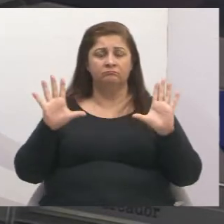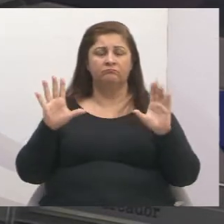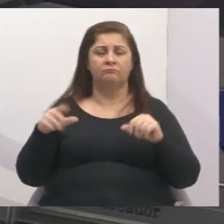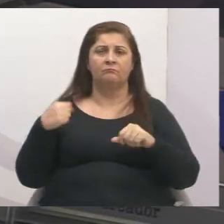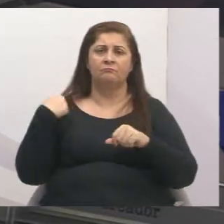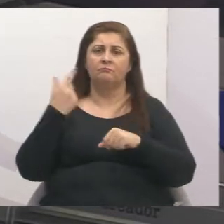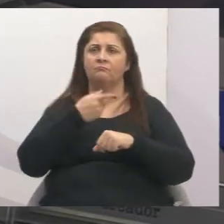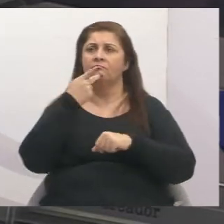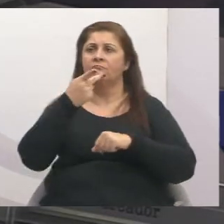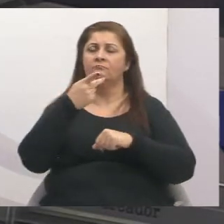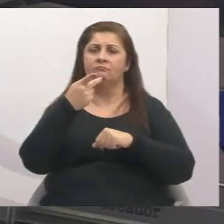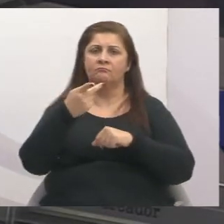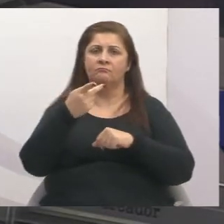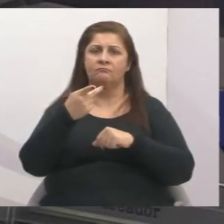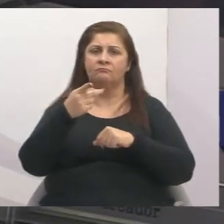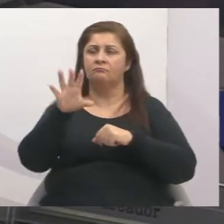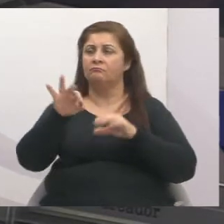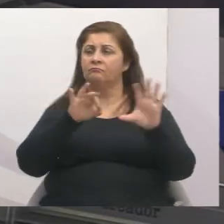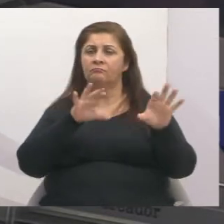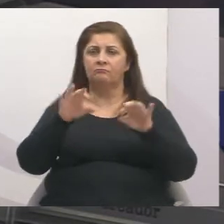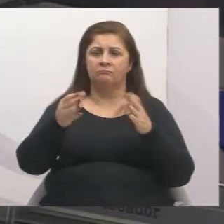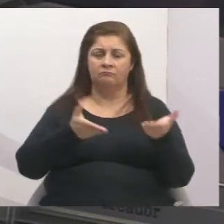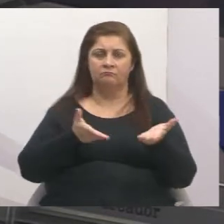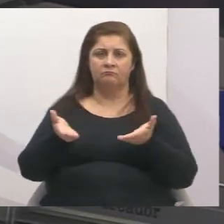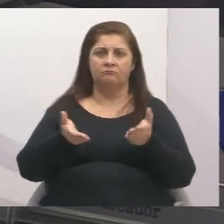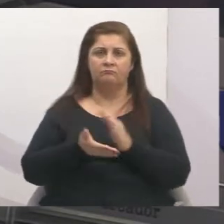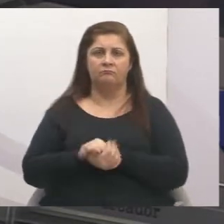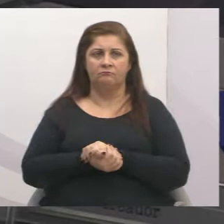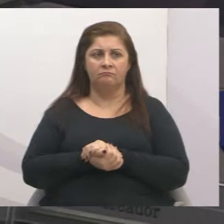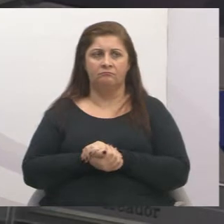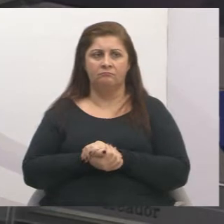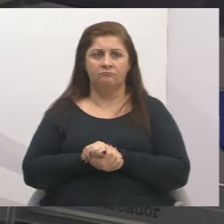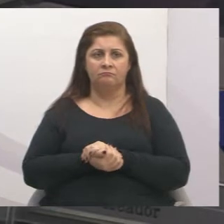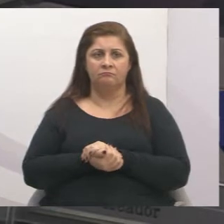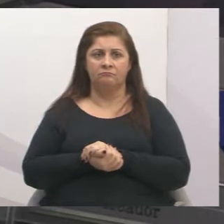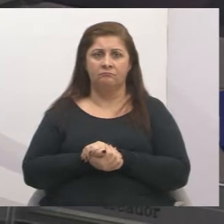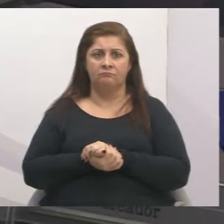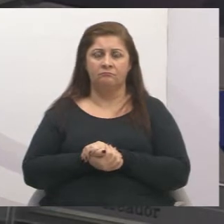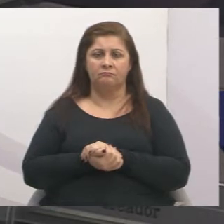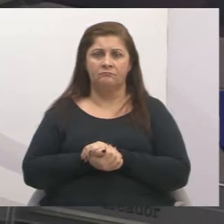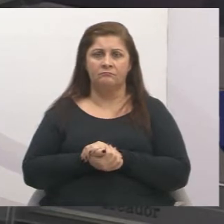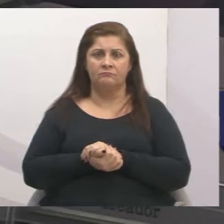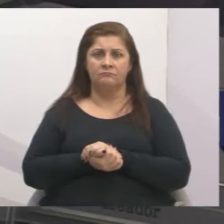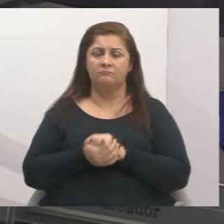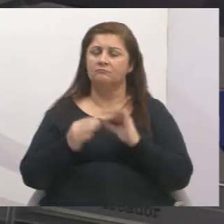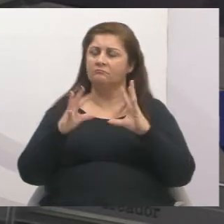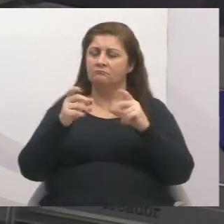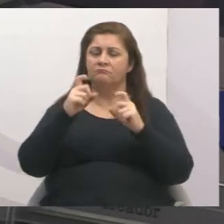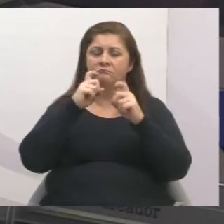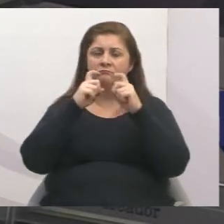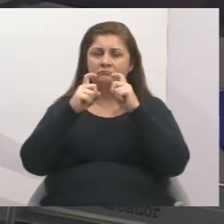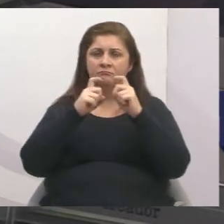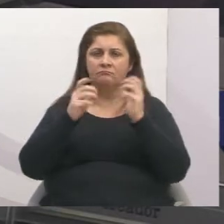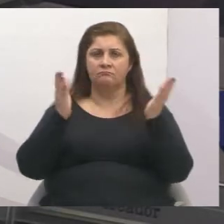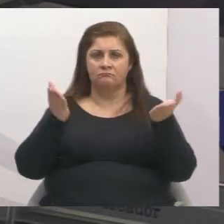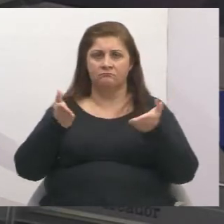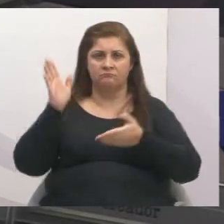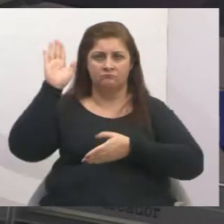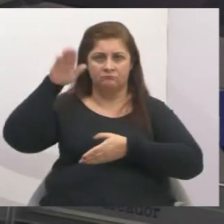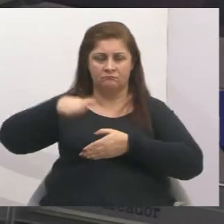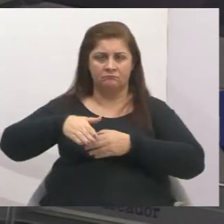propor alternativas. E sessão de todos os lados. Na reunião que nós tivemos hoje à tarde,